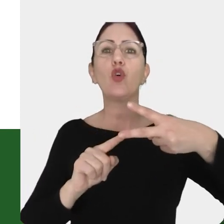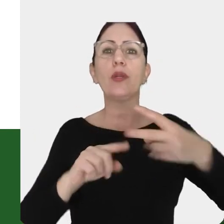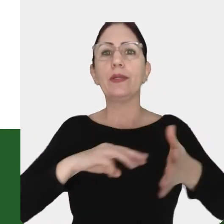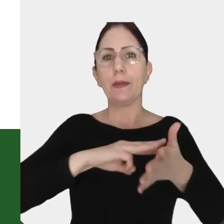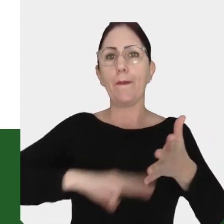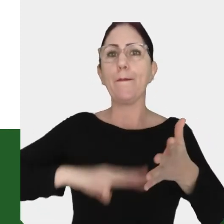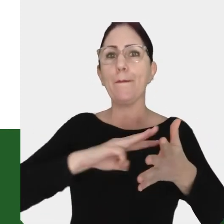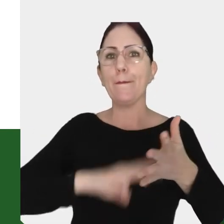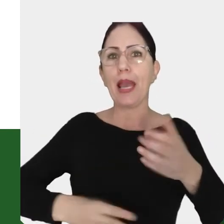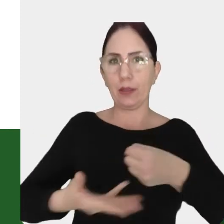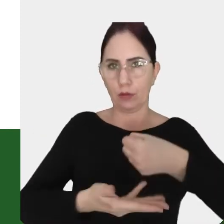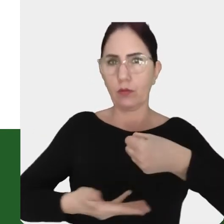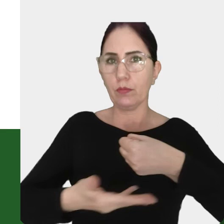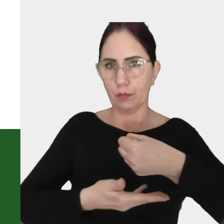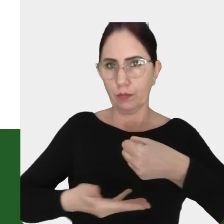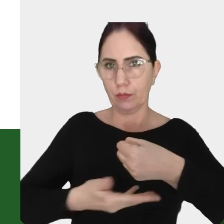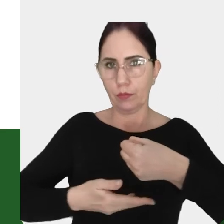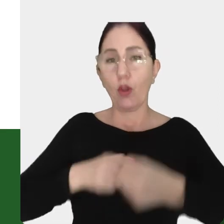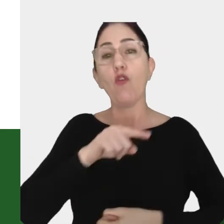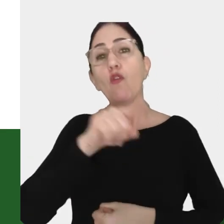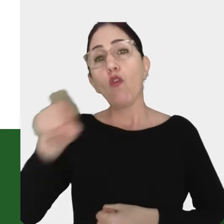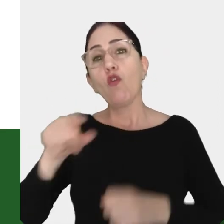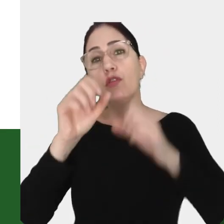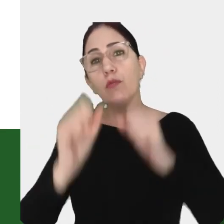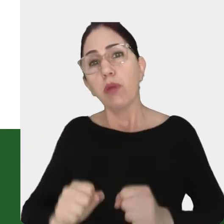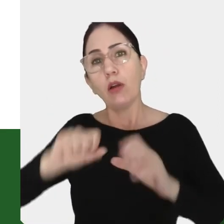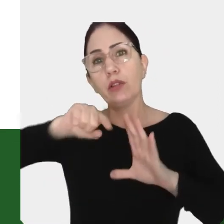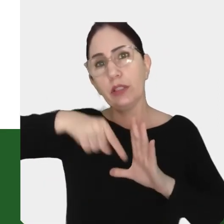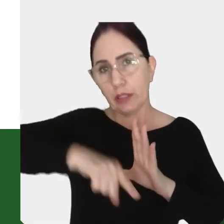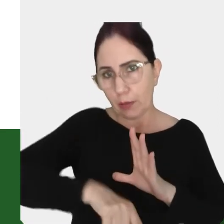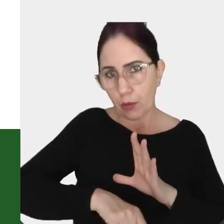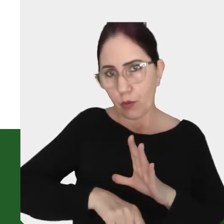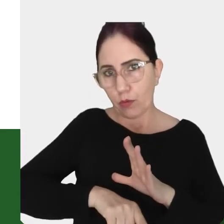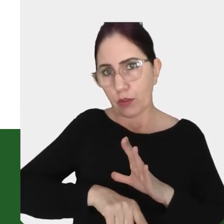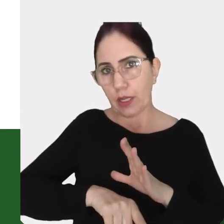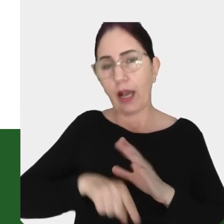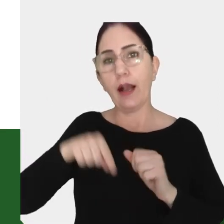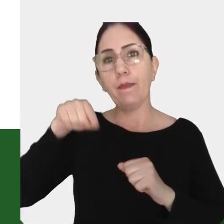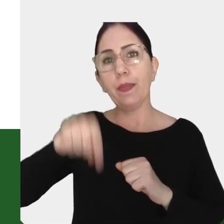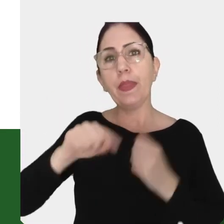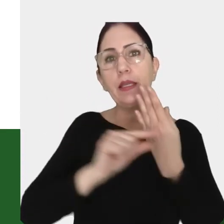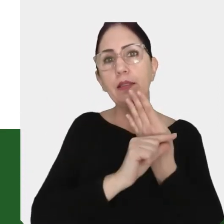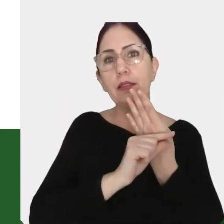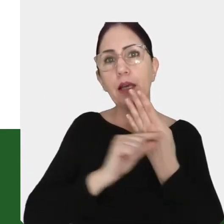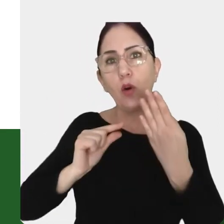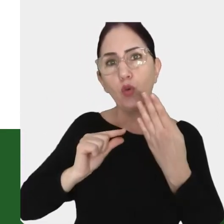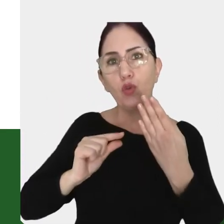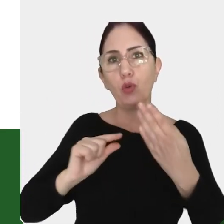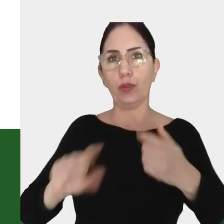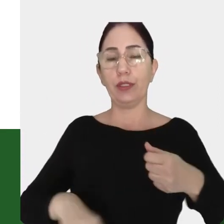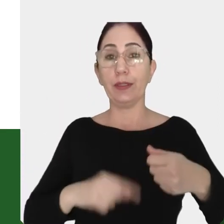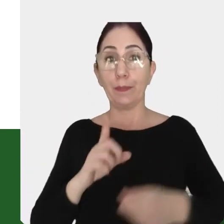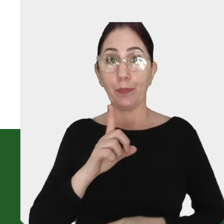2 métodos básicos, aí vocês podem se aprofundar indo também nesses autores.